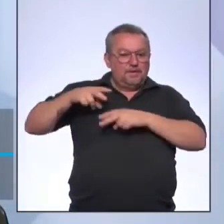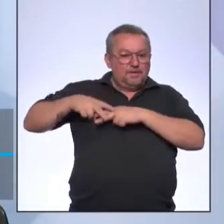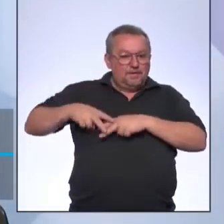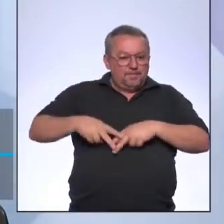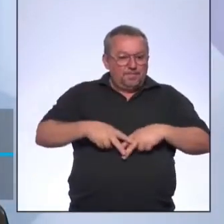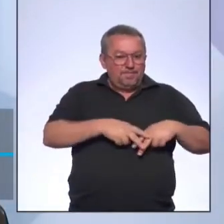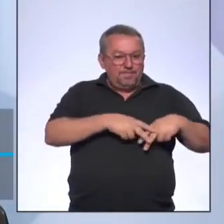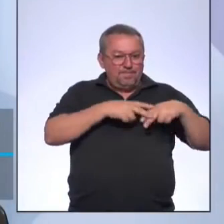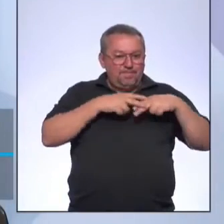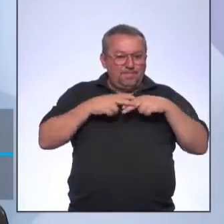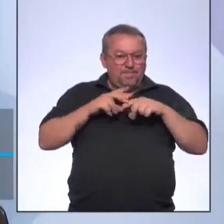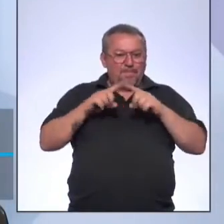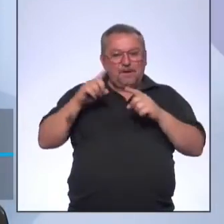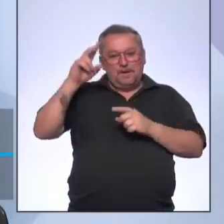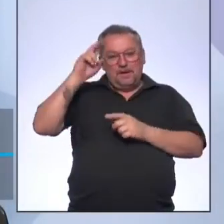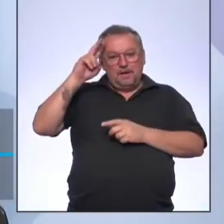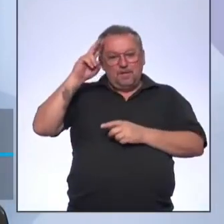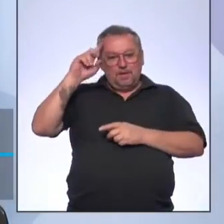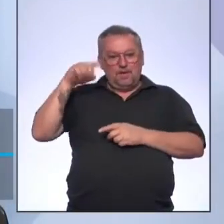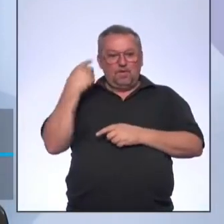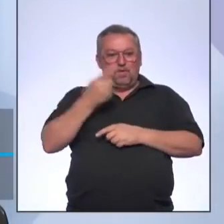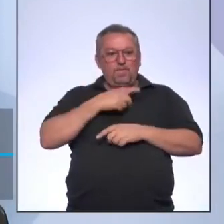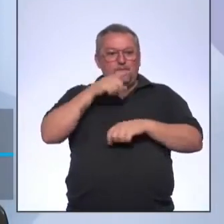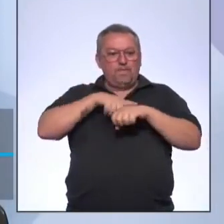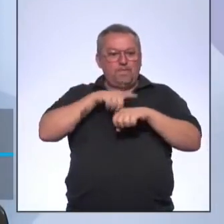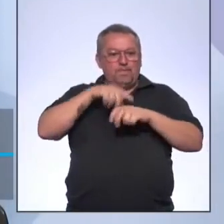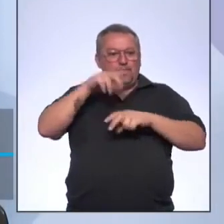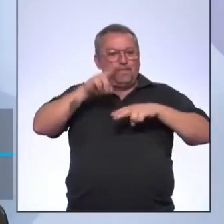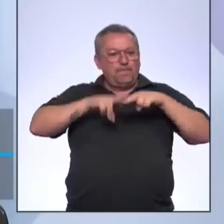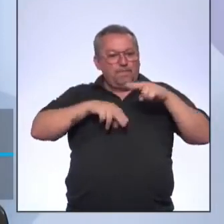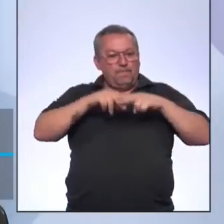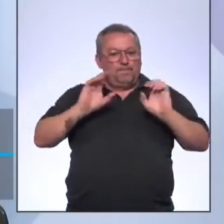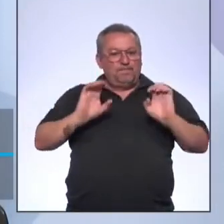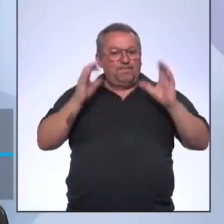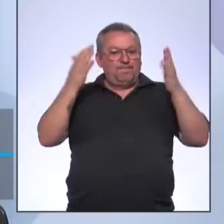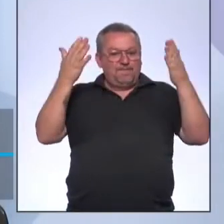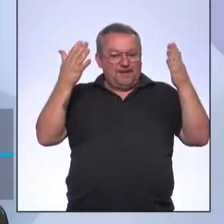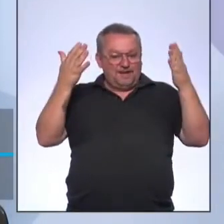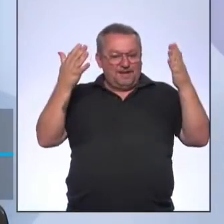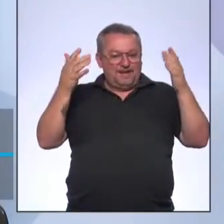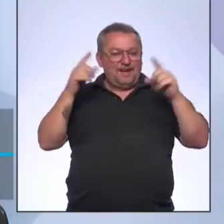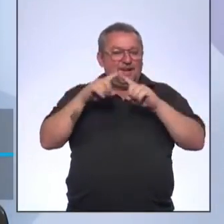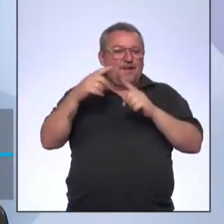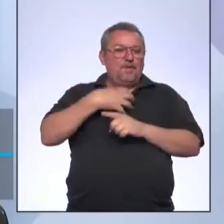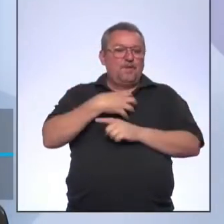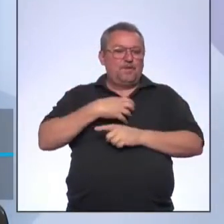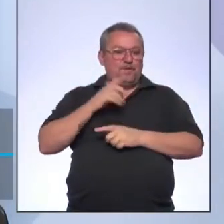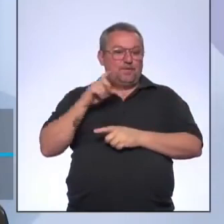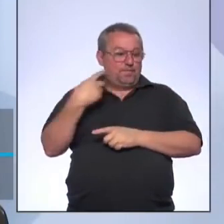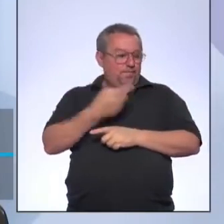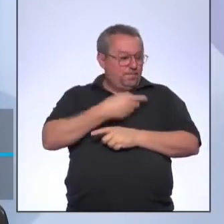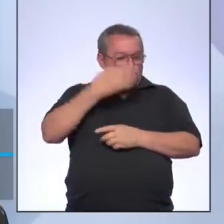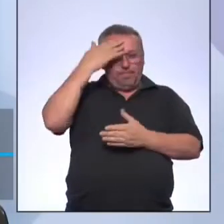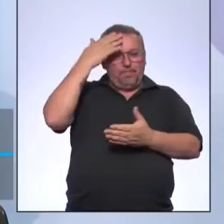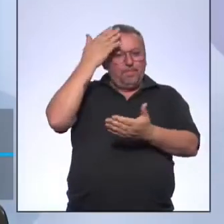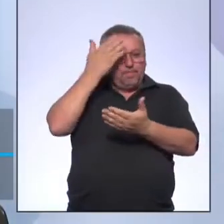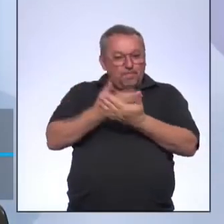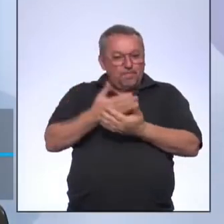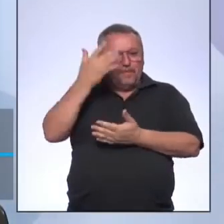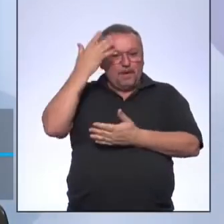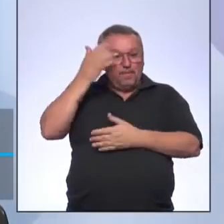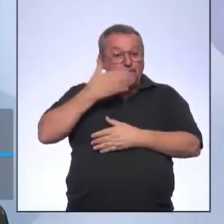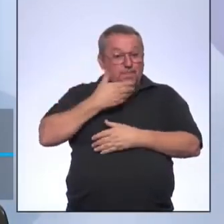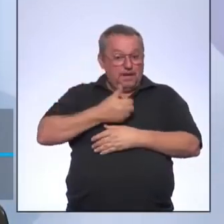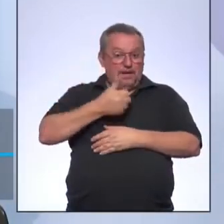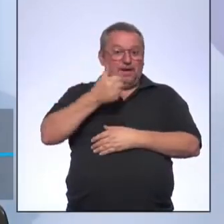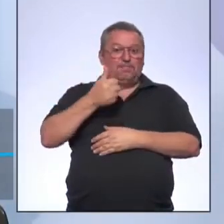vestindo de xadrez para lembrar o nosso momento do mês de junho, que é a nossa festa junina. É uma maneira da gente acreditar que o amanhã será